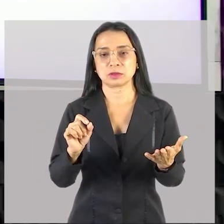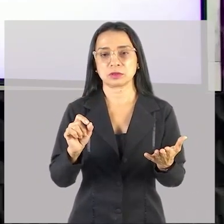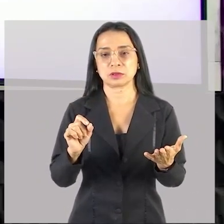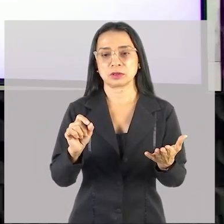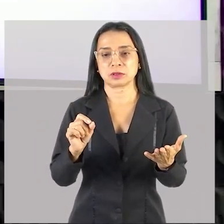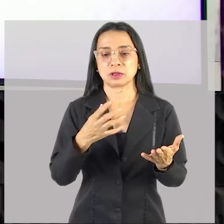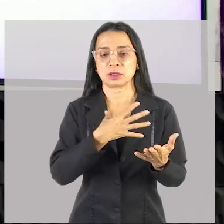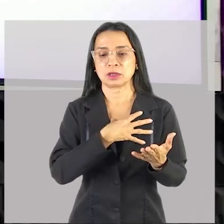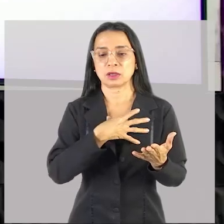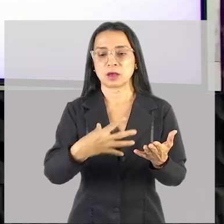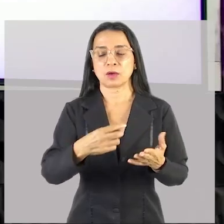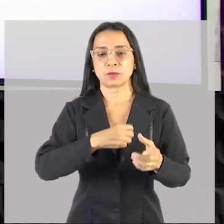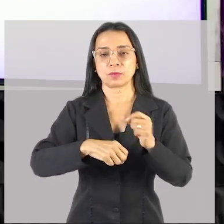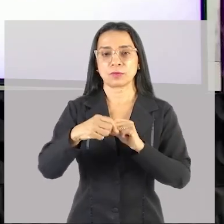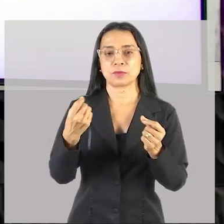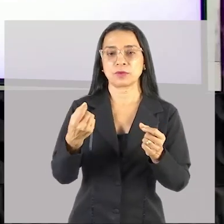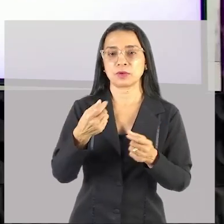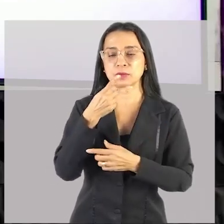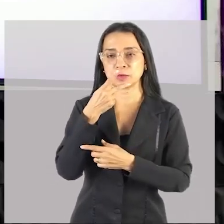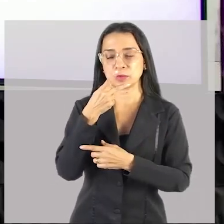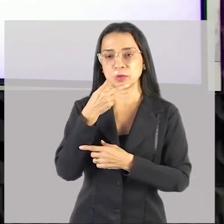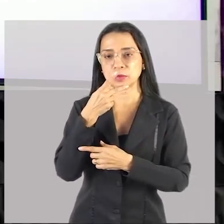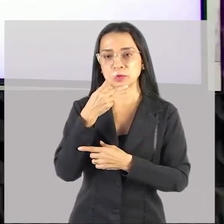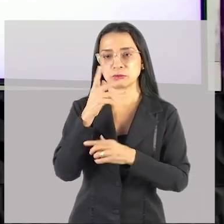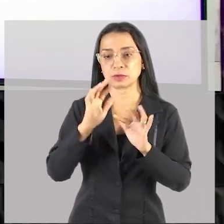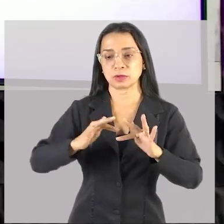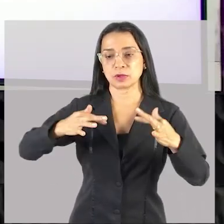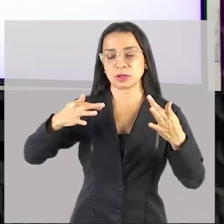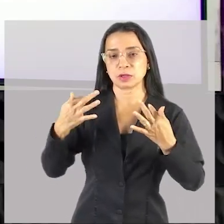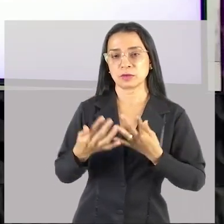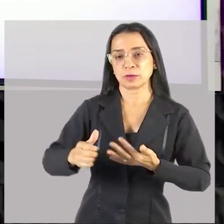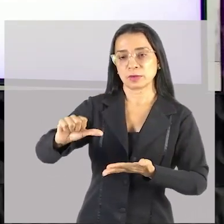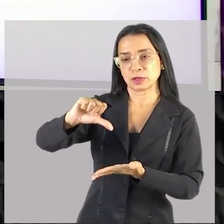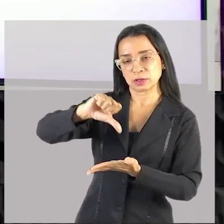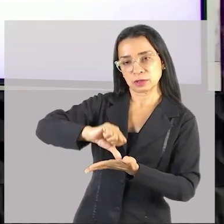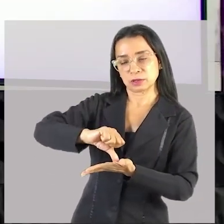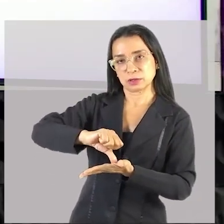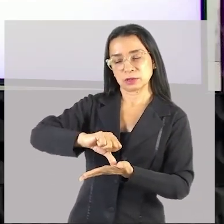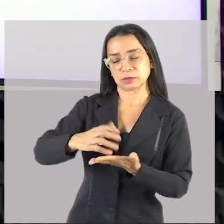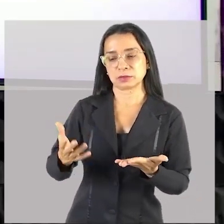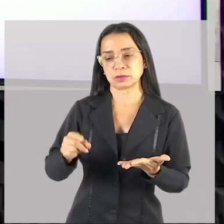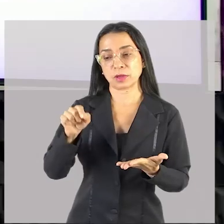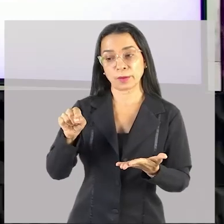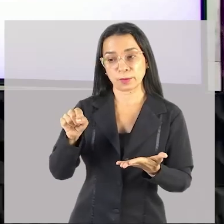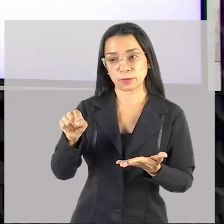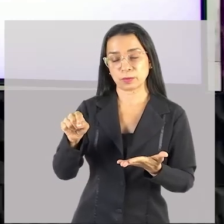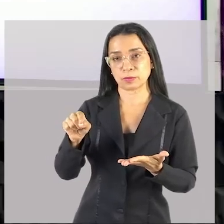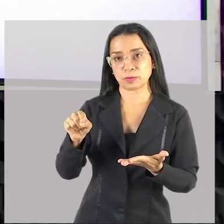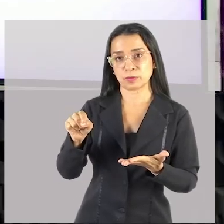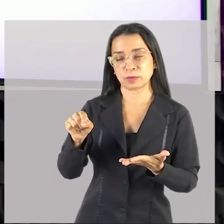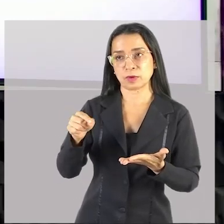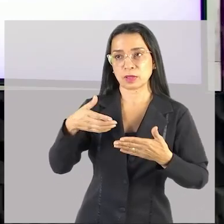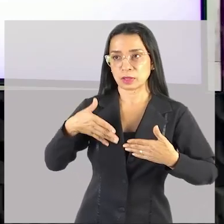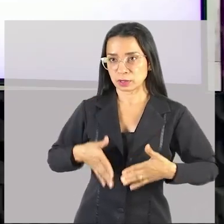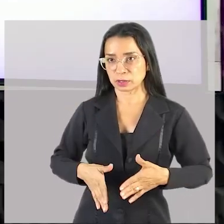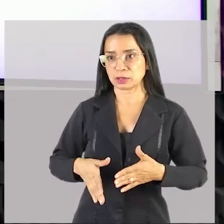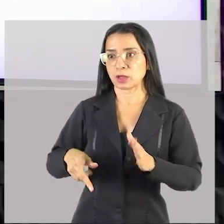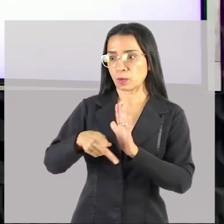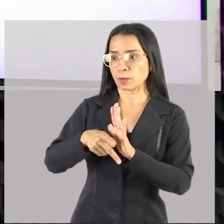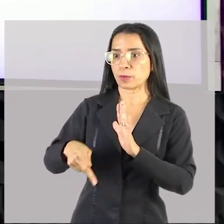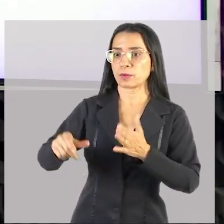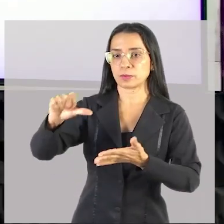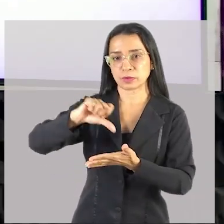e filhos de pai e mãe ateniense. Pois bem, se tu nasceu em Atenas, tu tem que ter nascido em Atenas. Se teu pai não nasceu em Atenas e